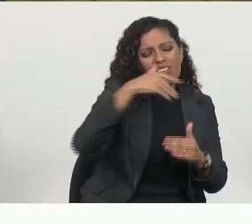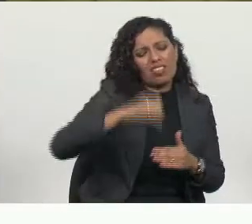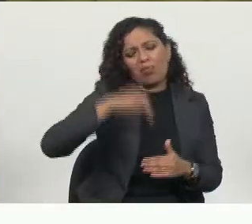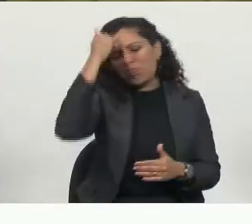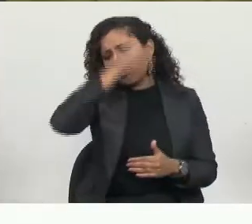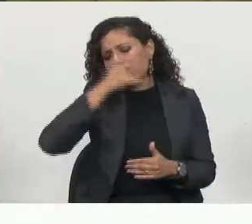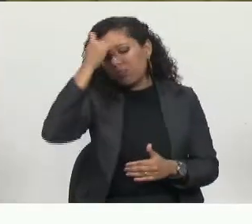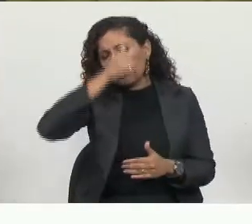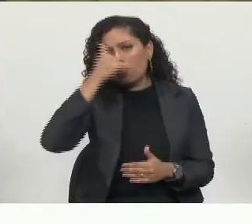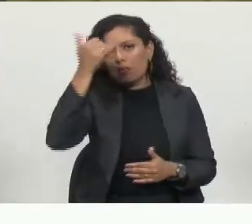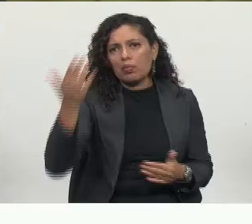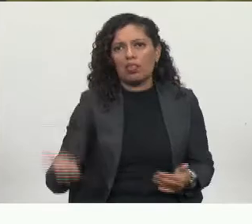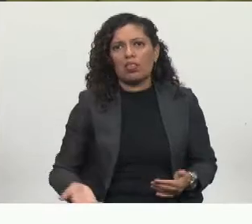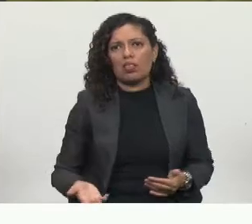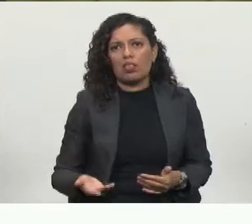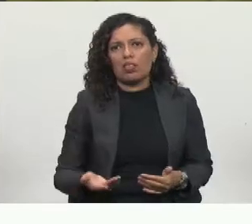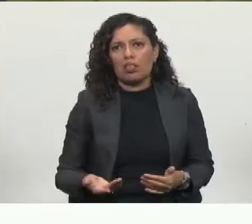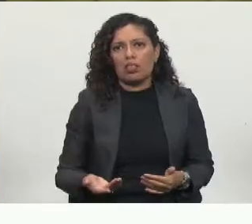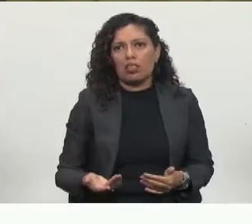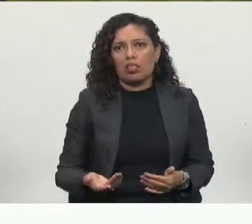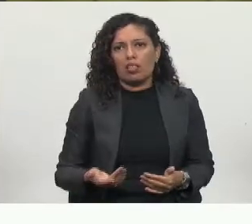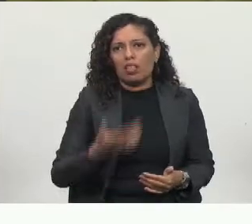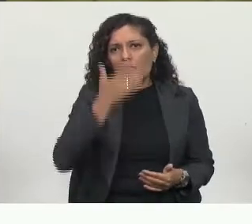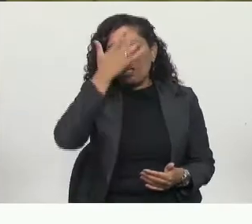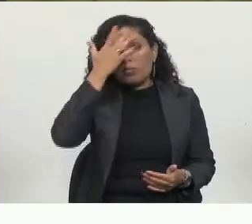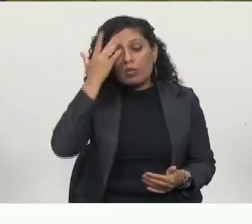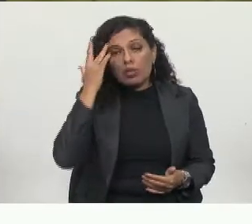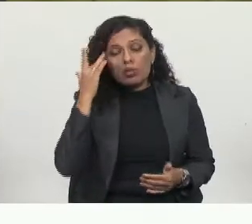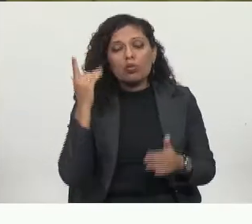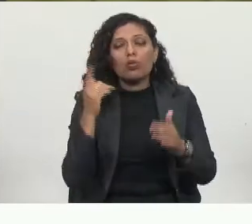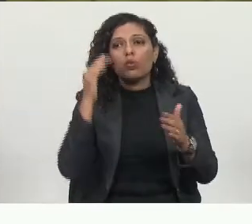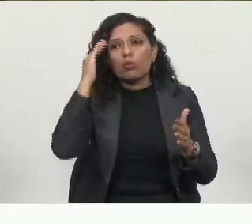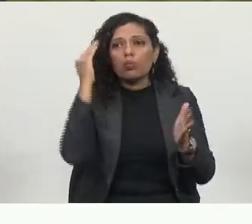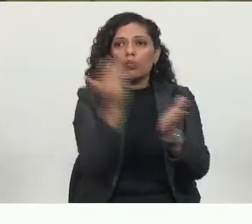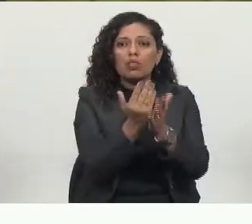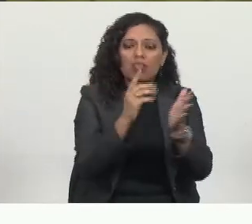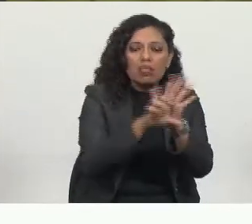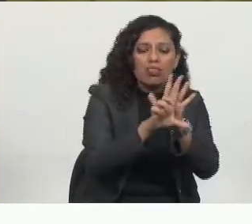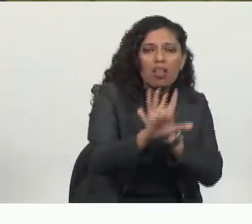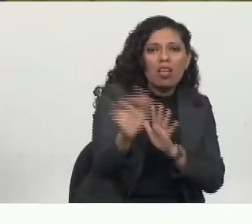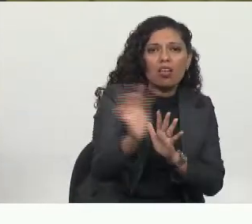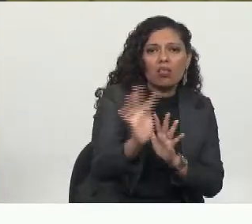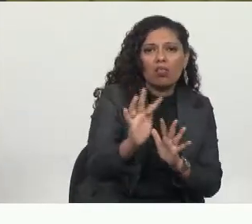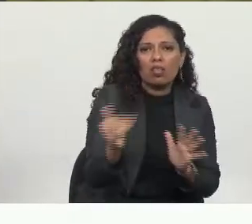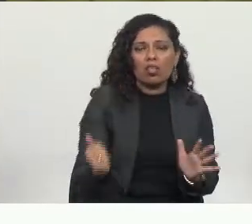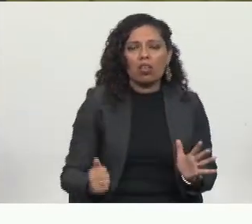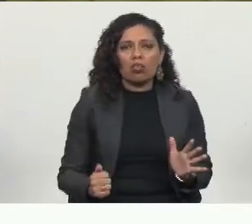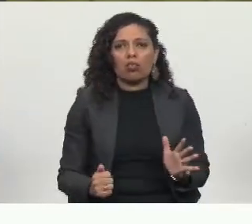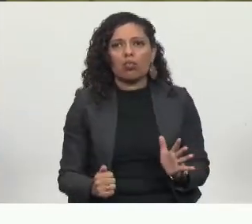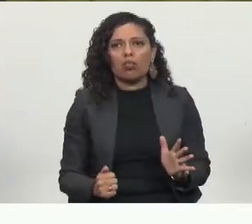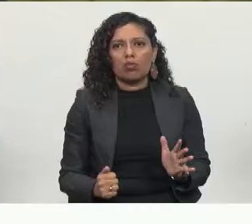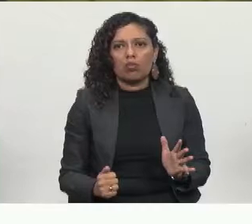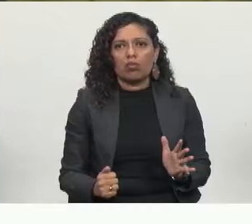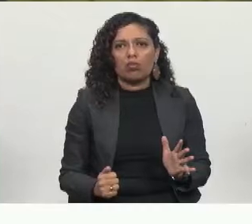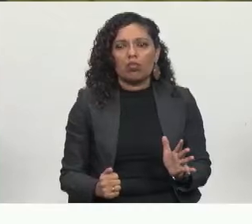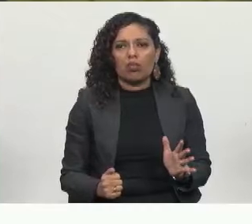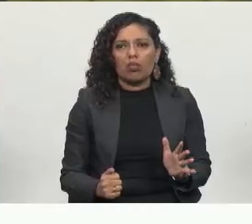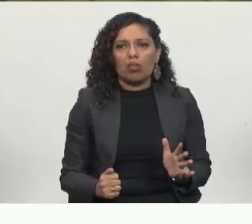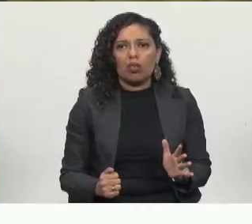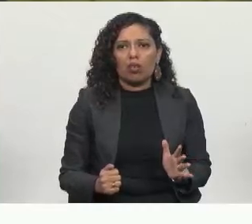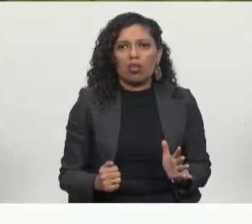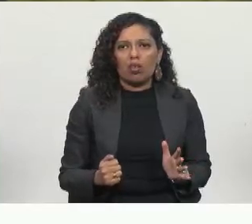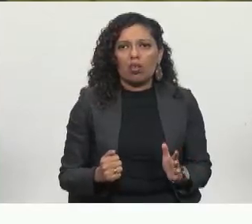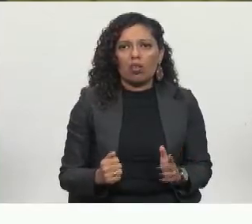a pessoa que é autorizada pelo Estatuto de Desarmamento, com a lei federal, a pessoa portar, eu também acho, a